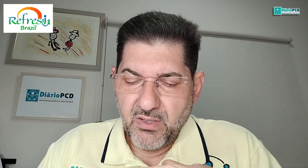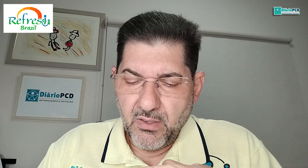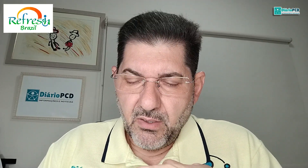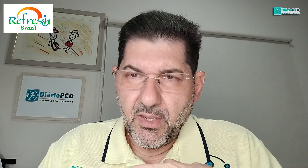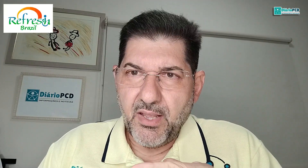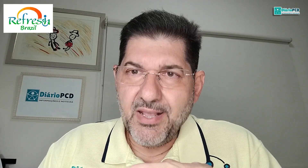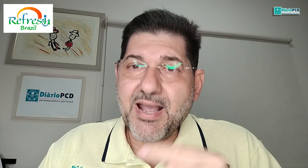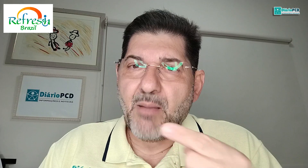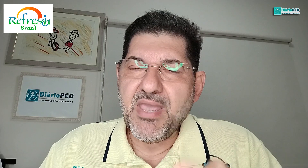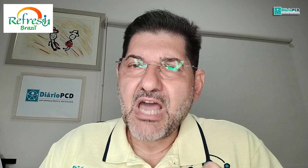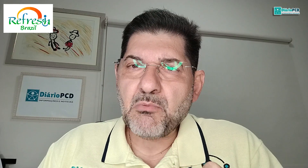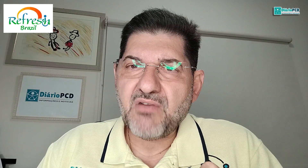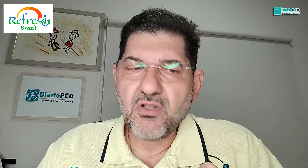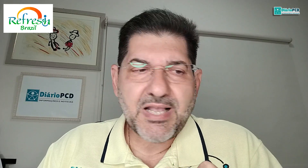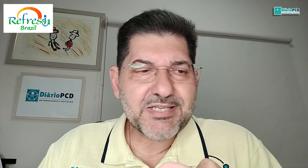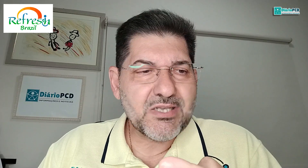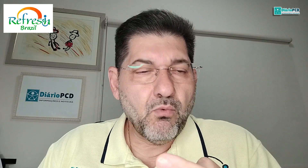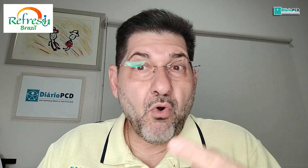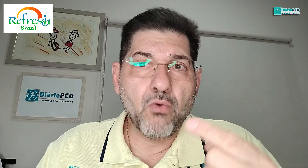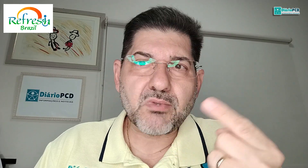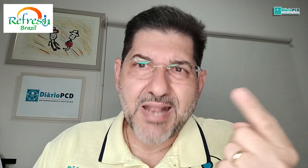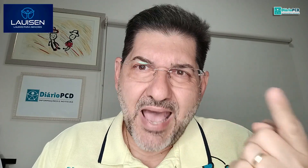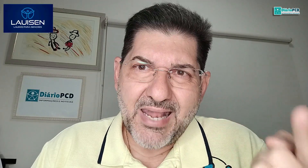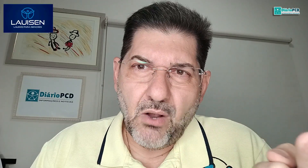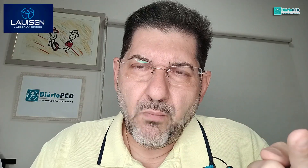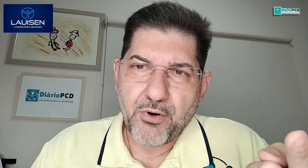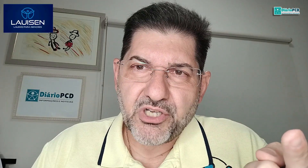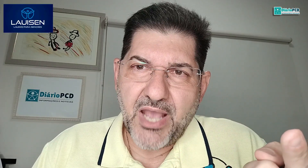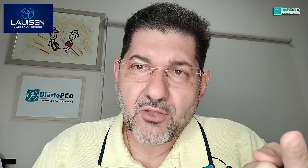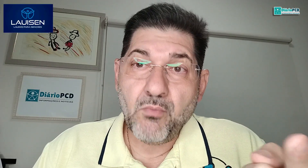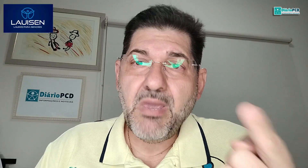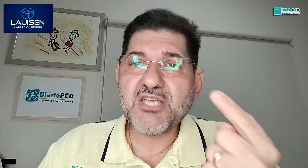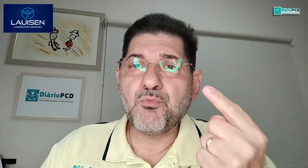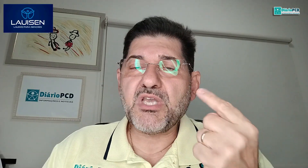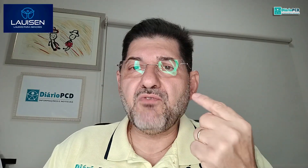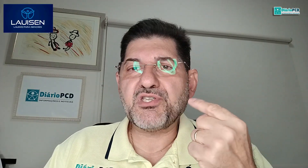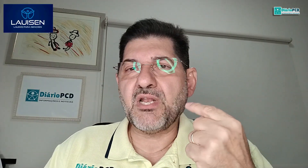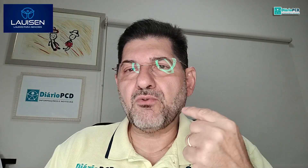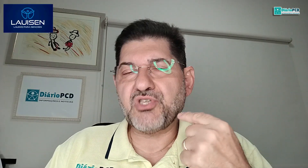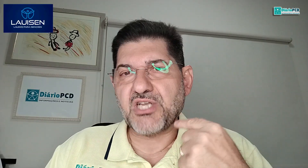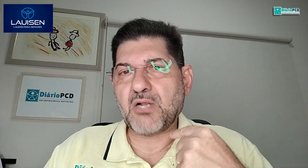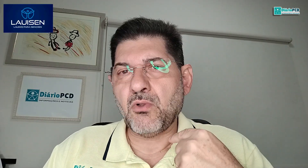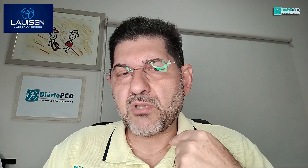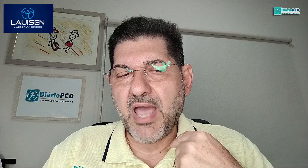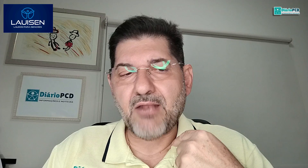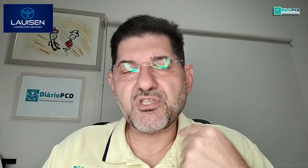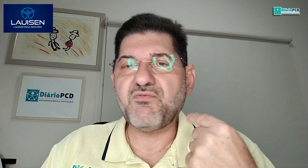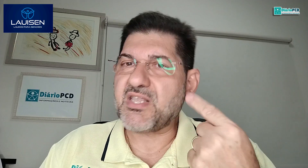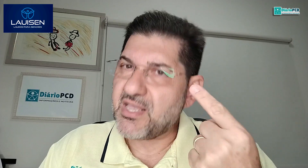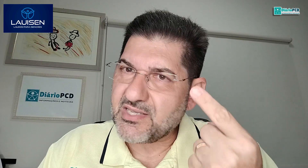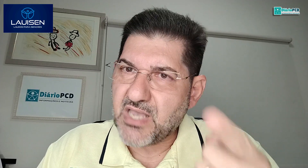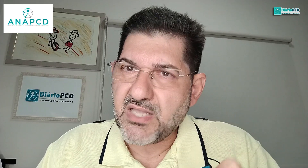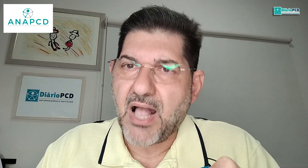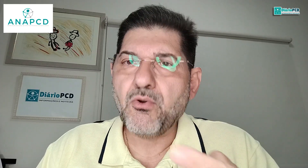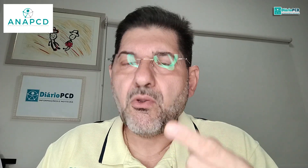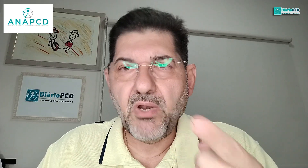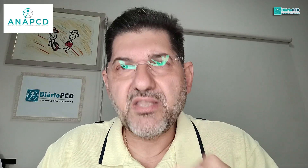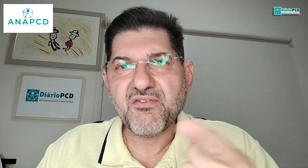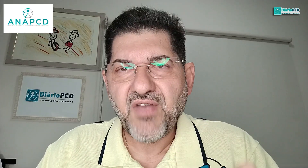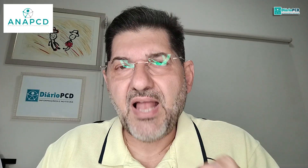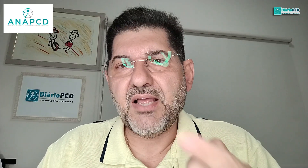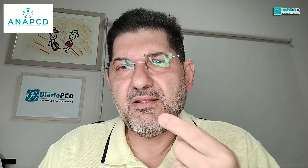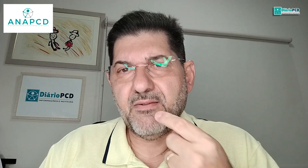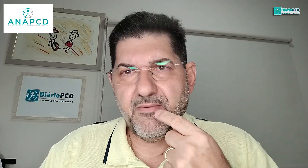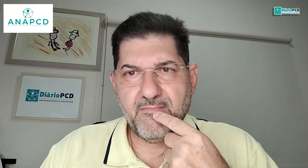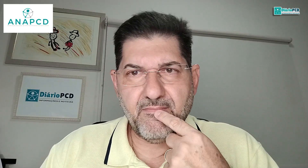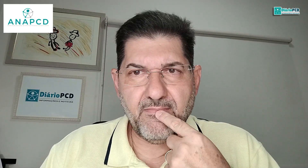partido encaminhar uma votação contrária a um projeto, mesmo que você não seja contrário, você vai ter que aceitar o que o